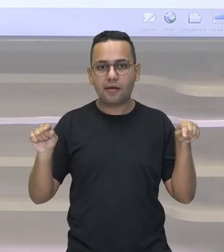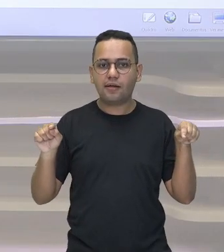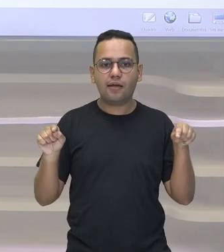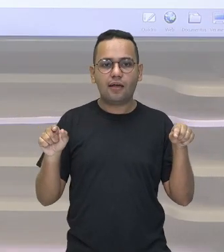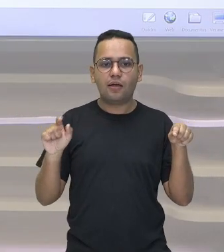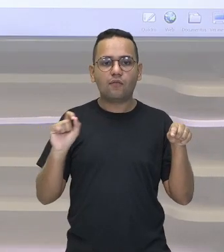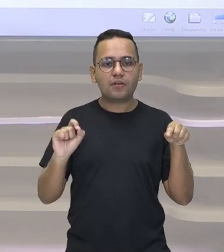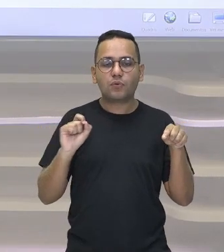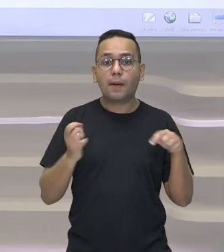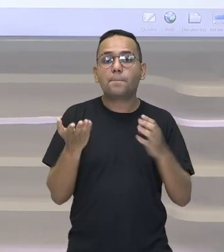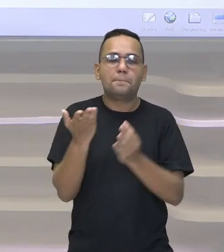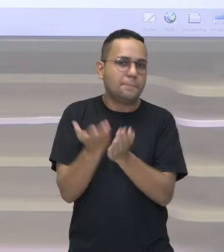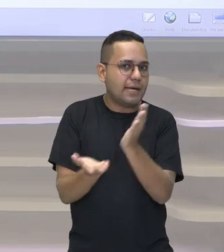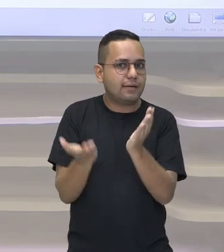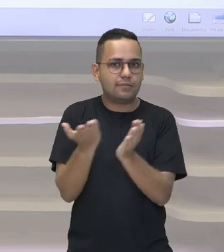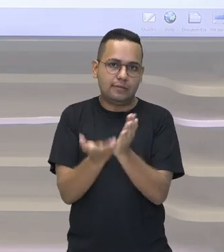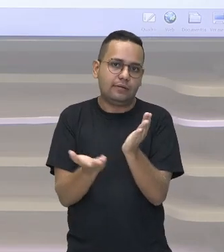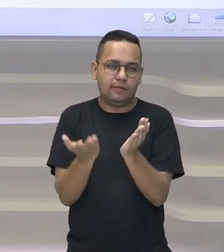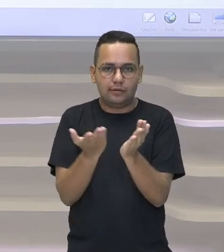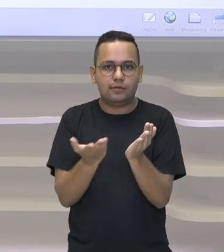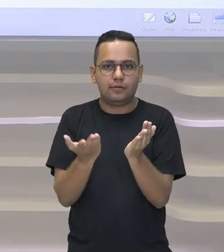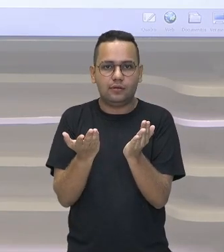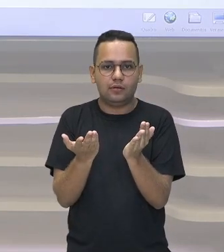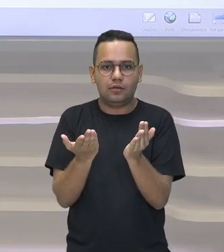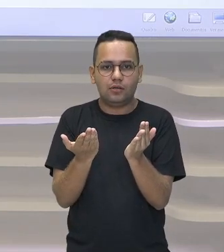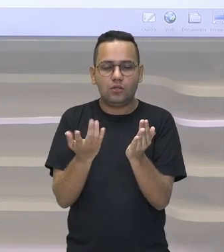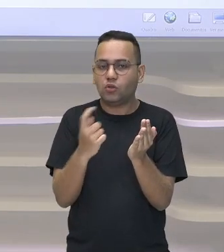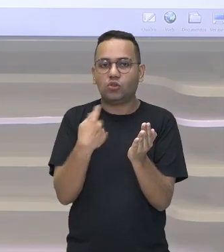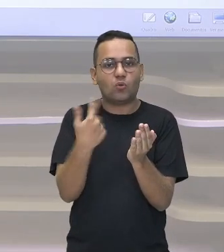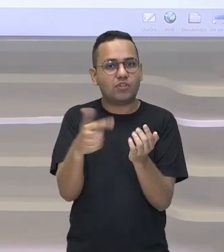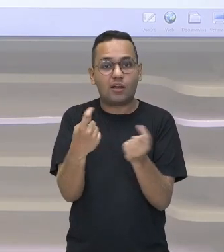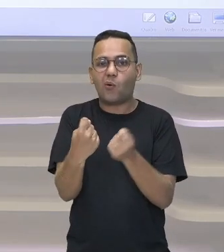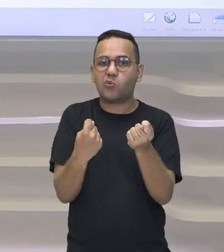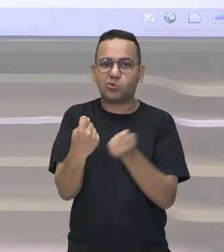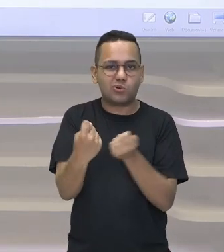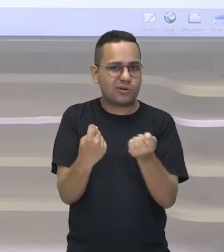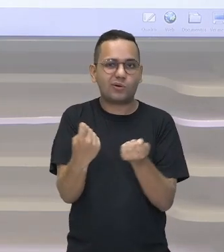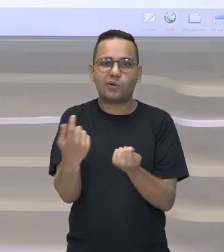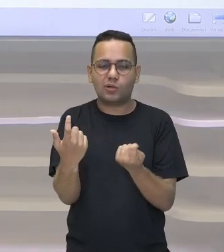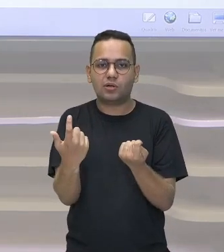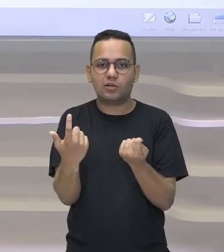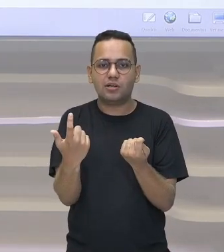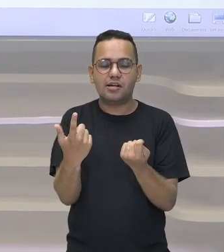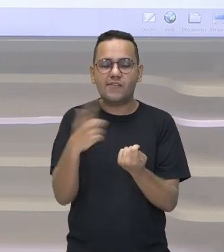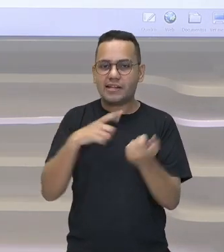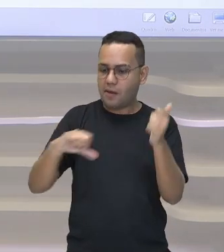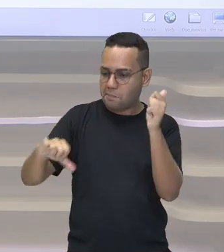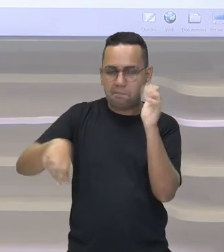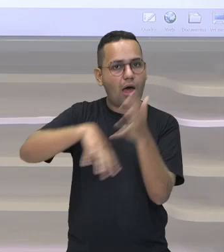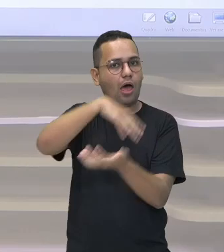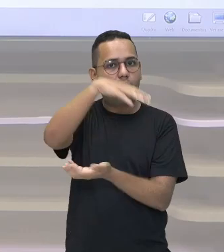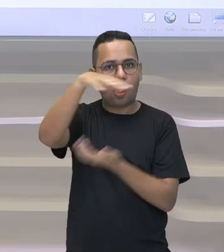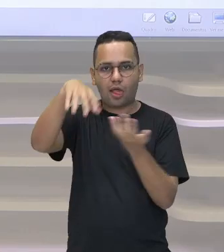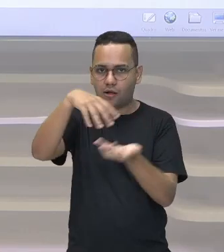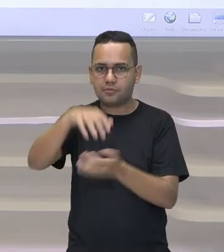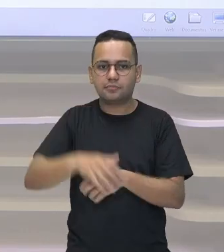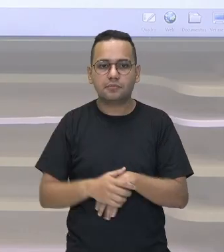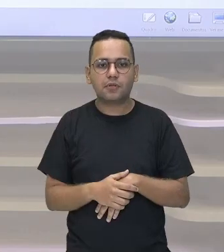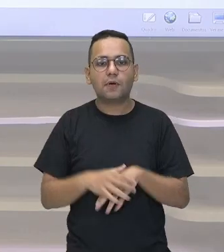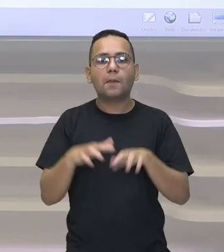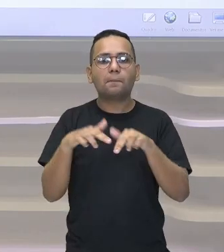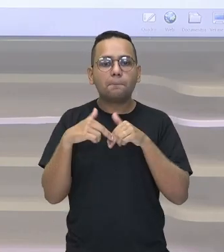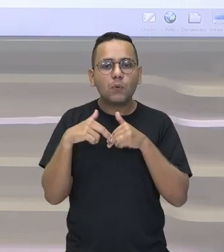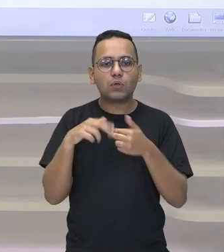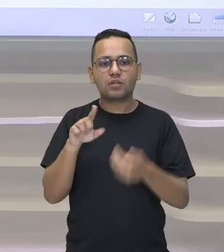estabilidade, nós vamos perder essa harmonia, certo? E aí o desequilíbrio ele é